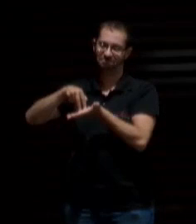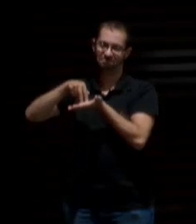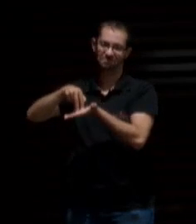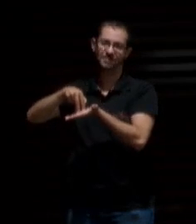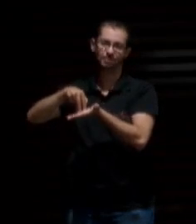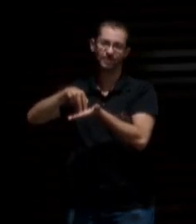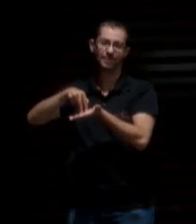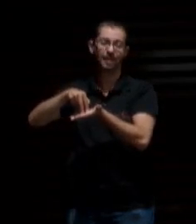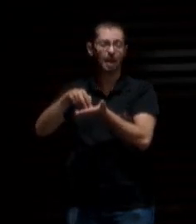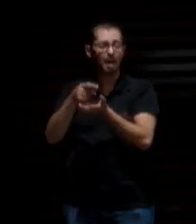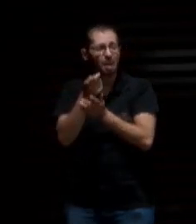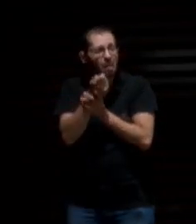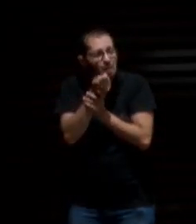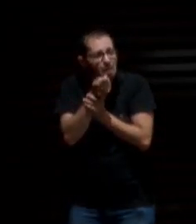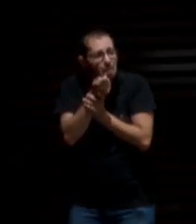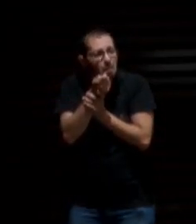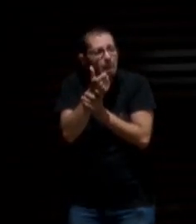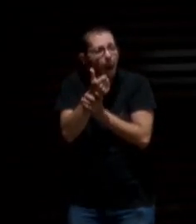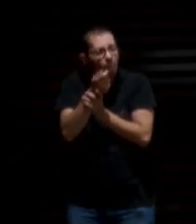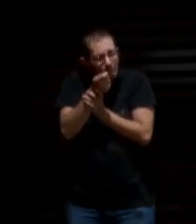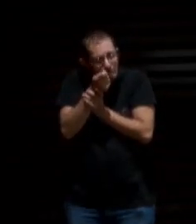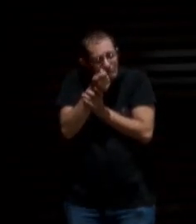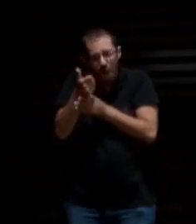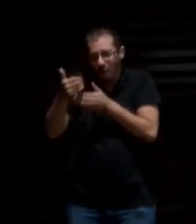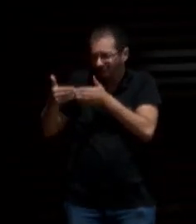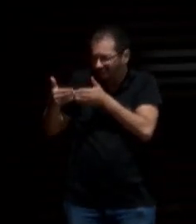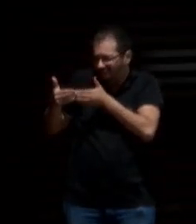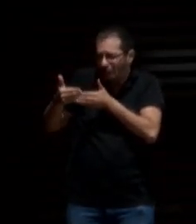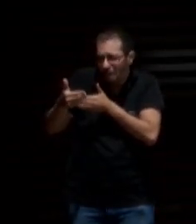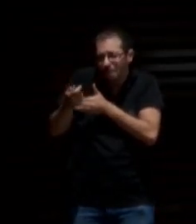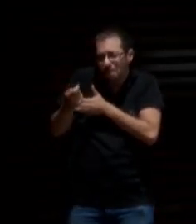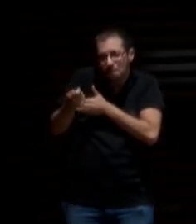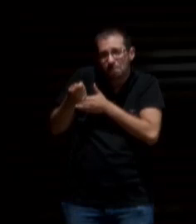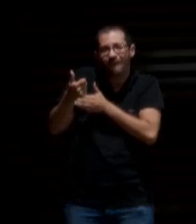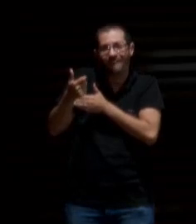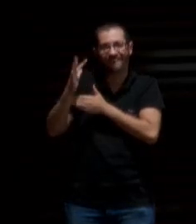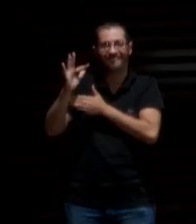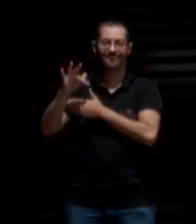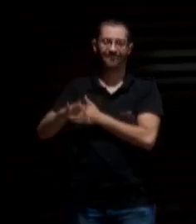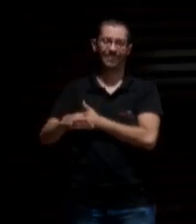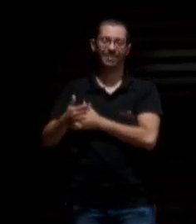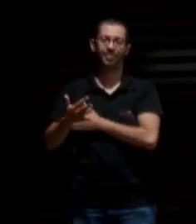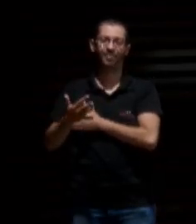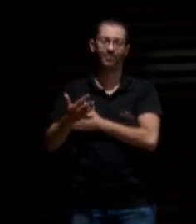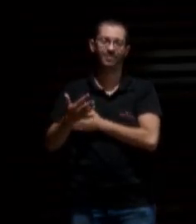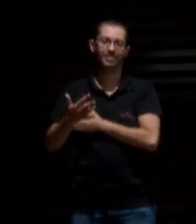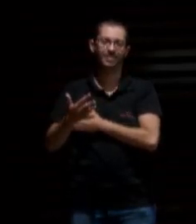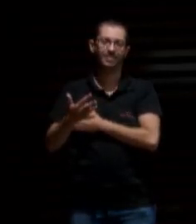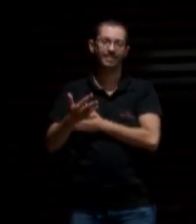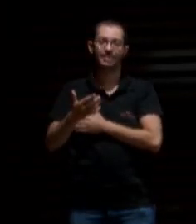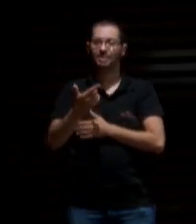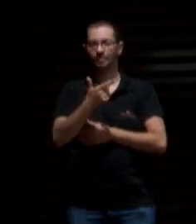um pouco de tempo, um pouco, amados, um pouco, e já não existirá o